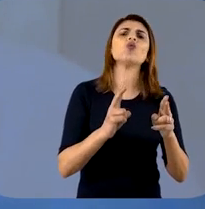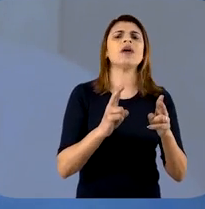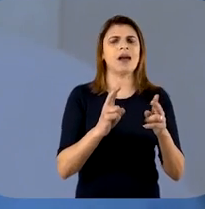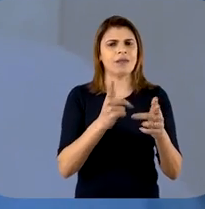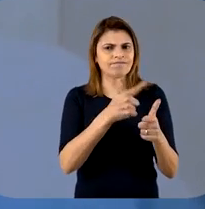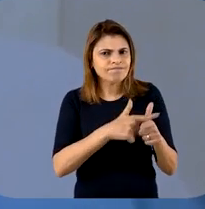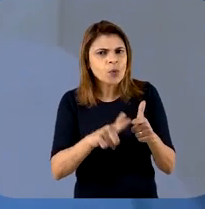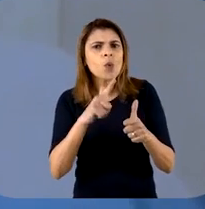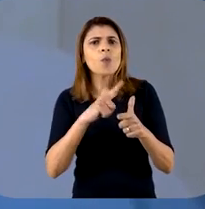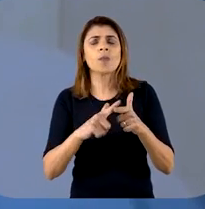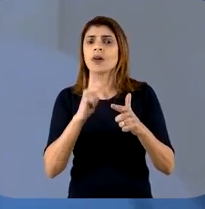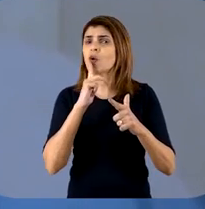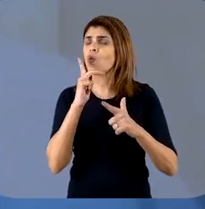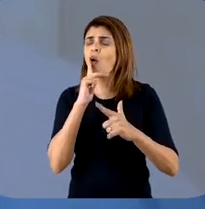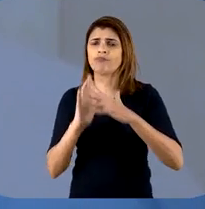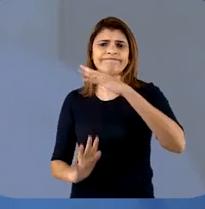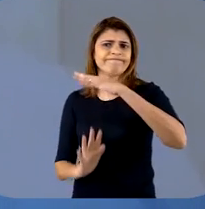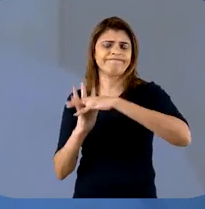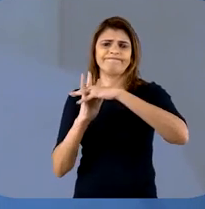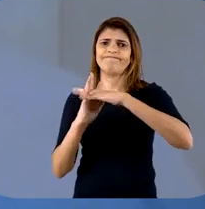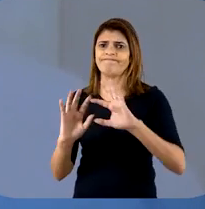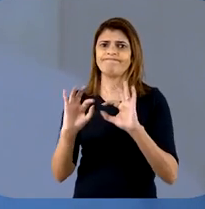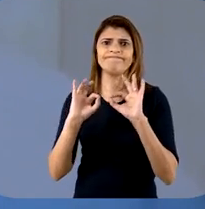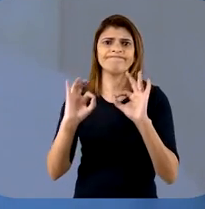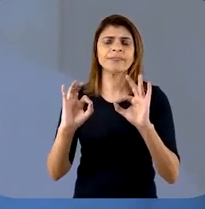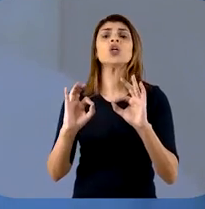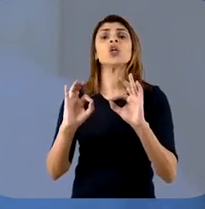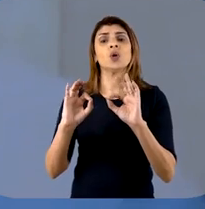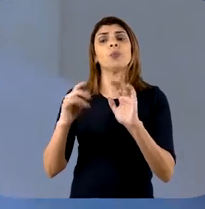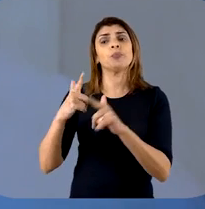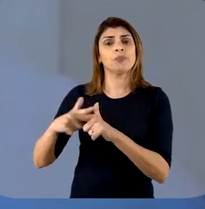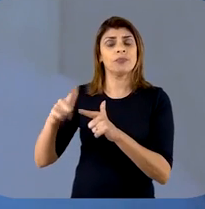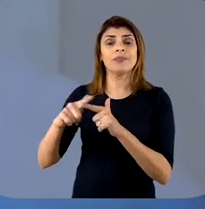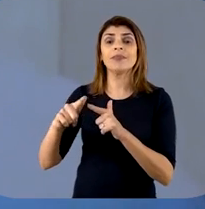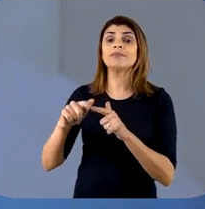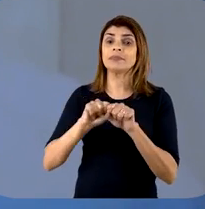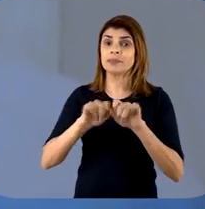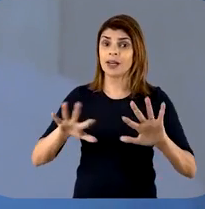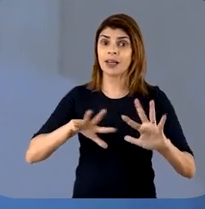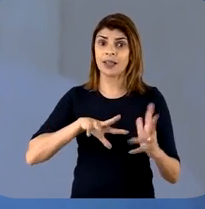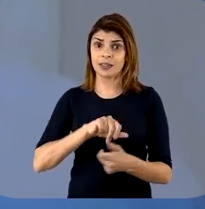no pico da pandemia. Mas que nós precisamos reconhecer, a sociedade